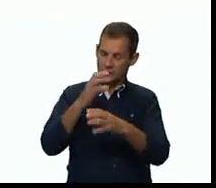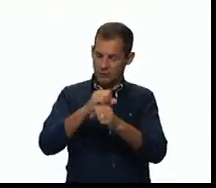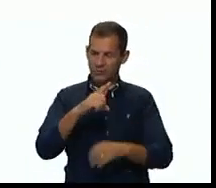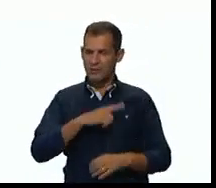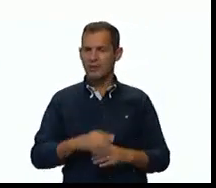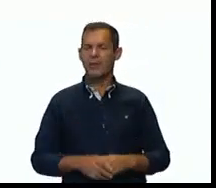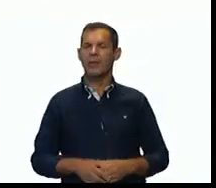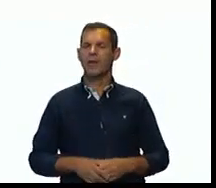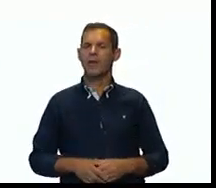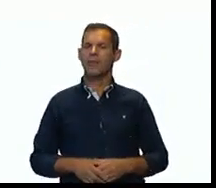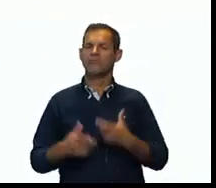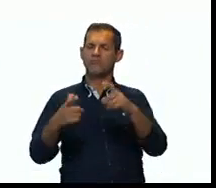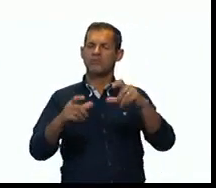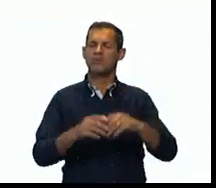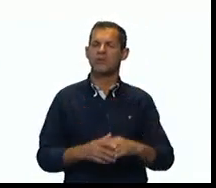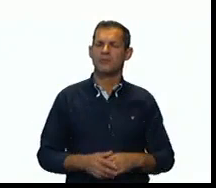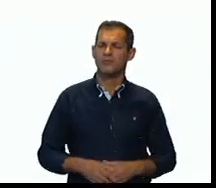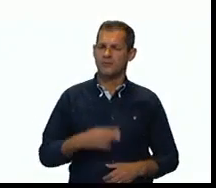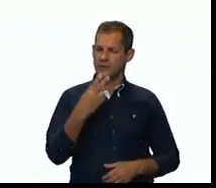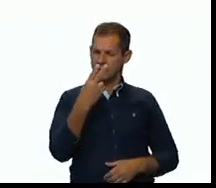vamos obter uma área de